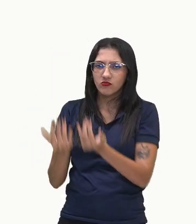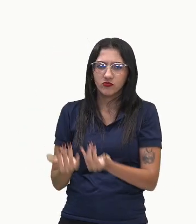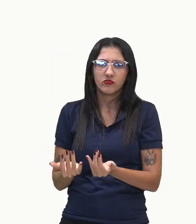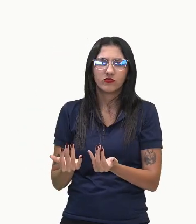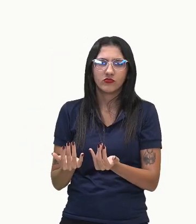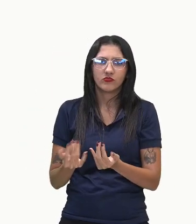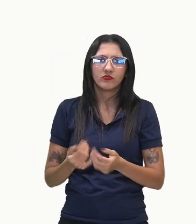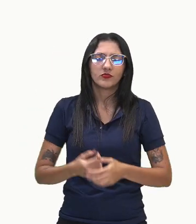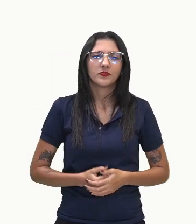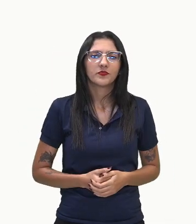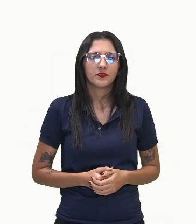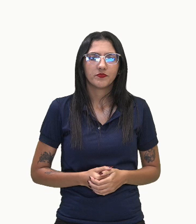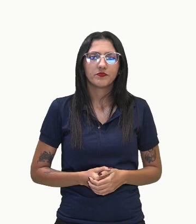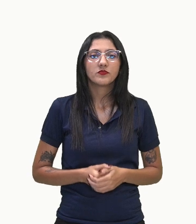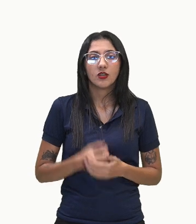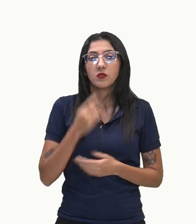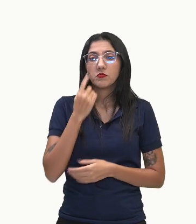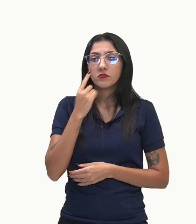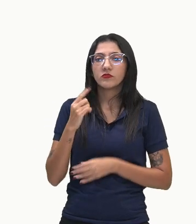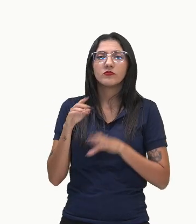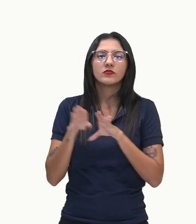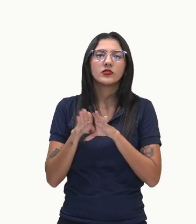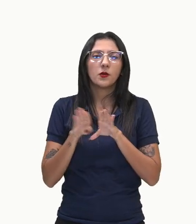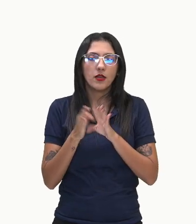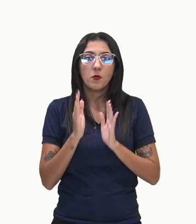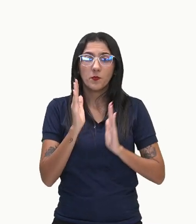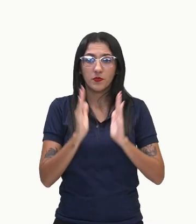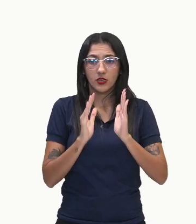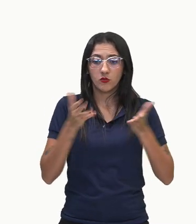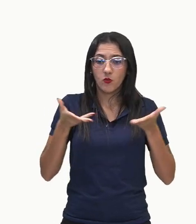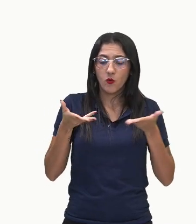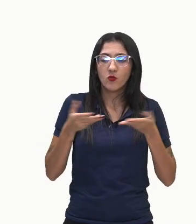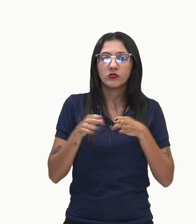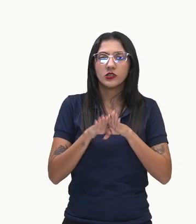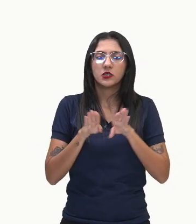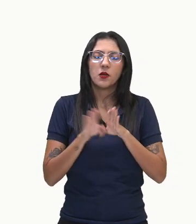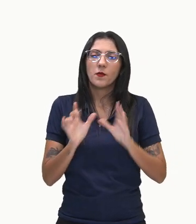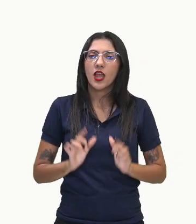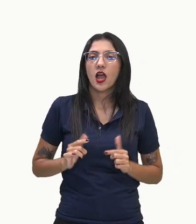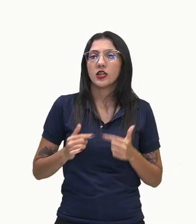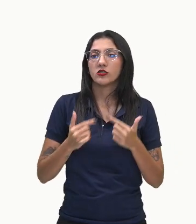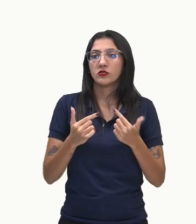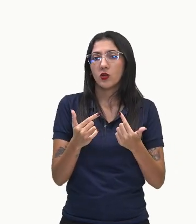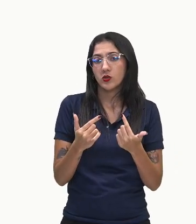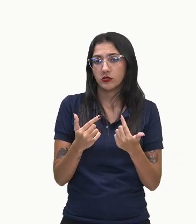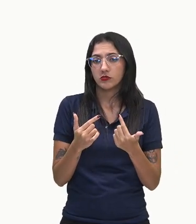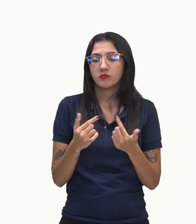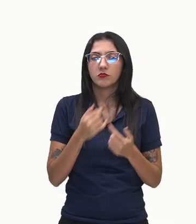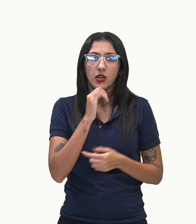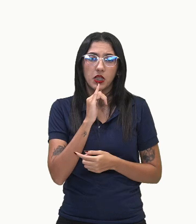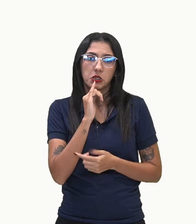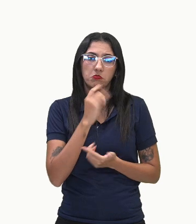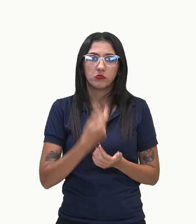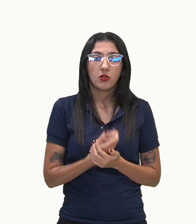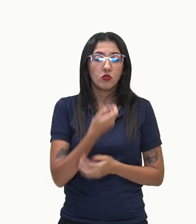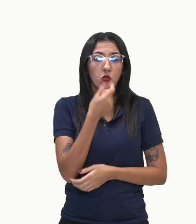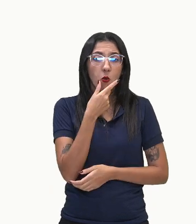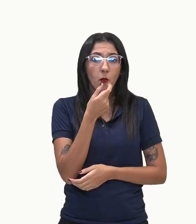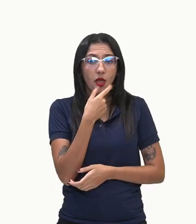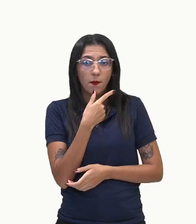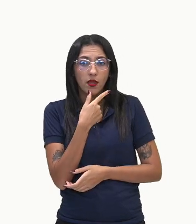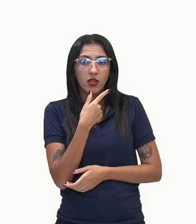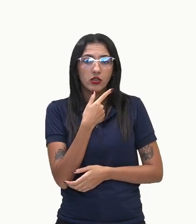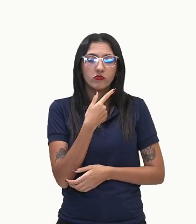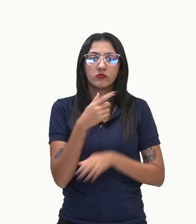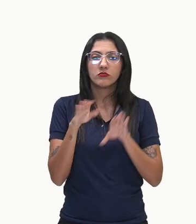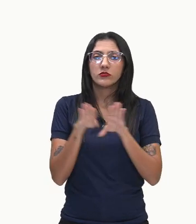o presente indica não só o momento atual, mas ações regulares, como tomo remédio, e